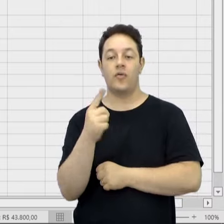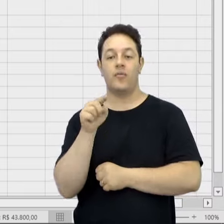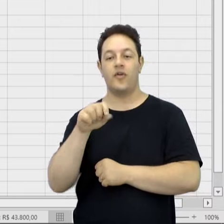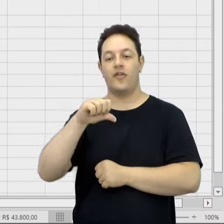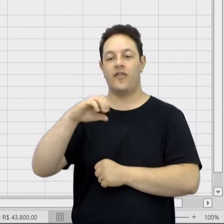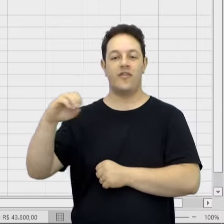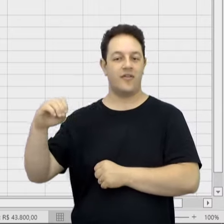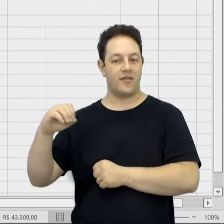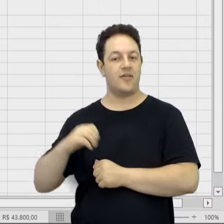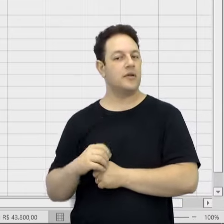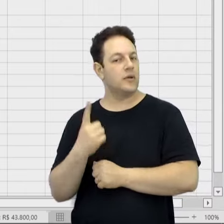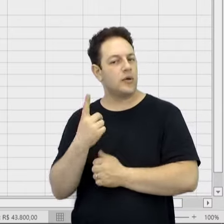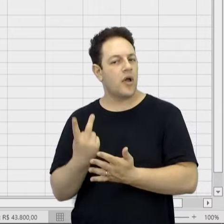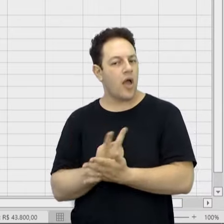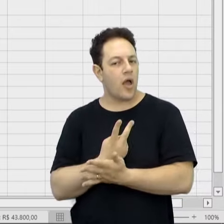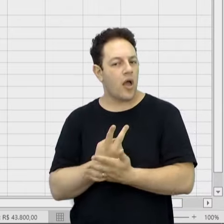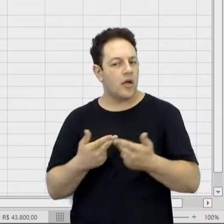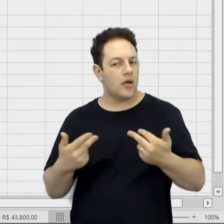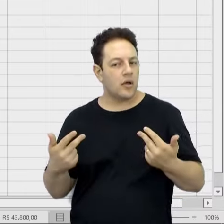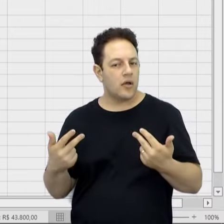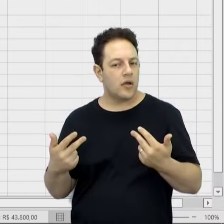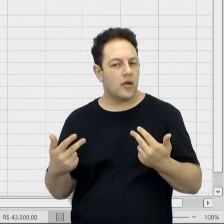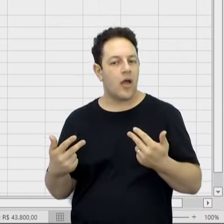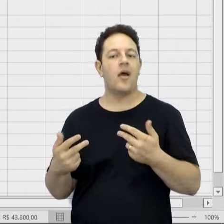21.900. Tem algum valor errado.